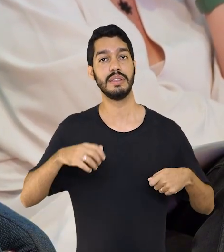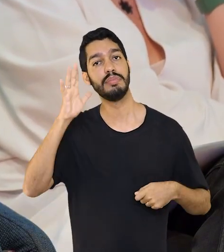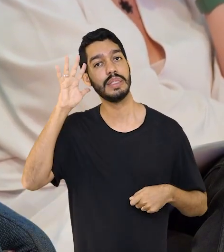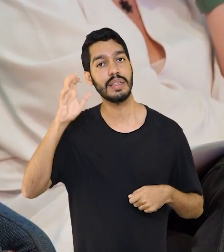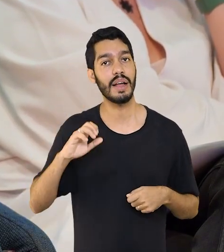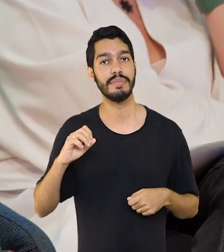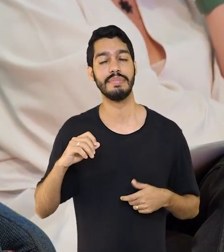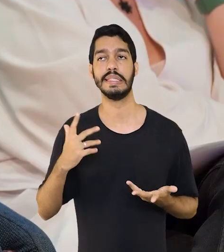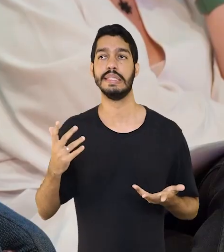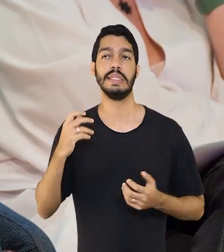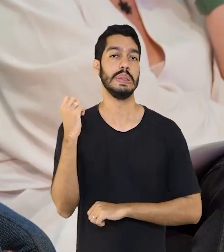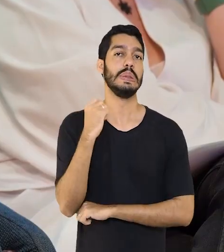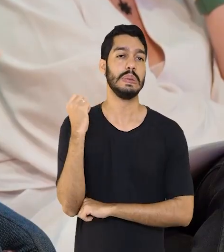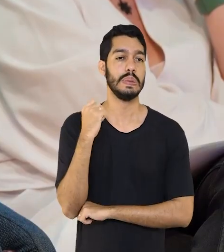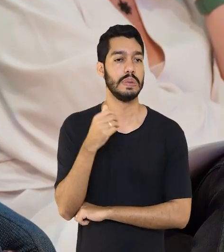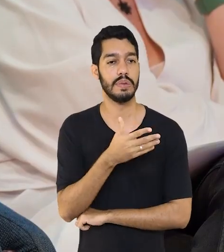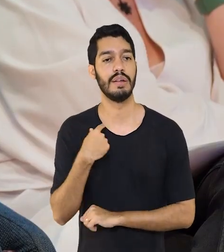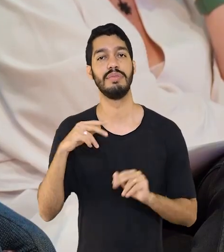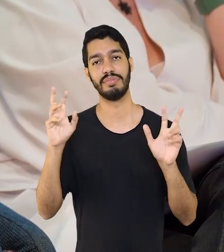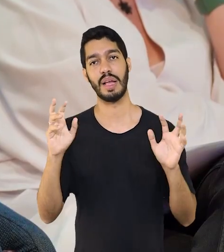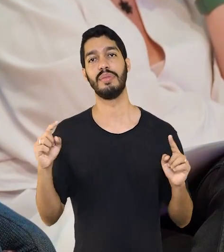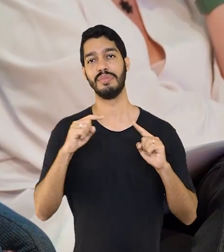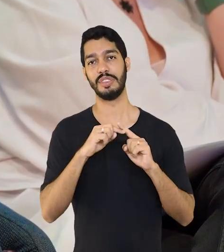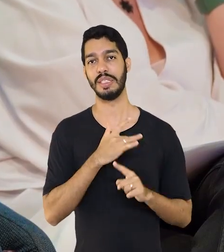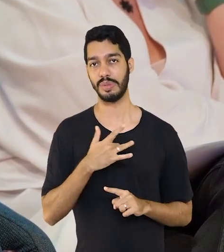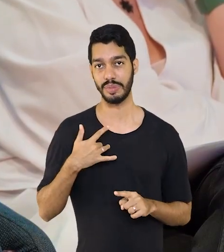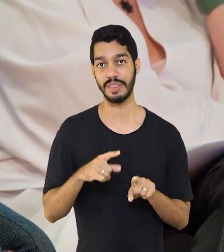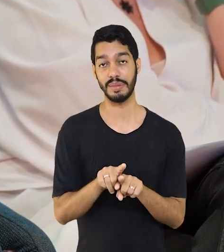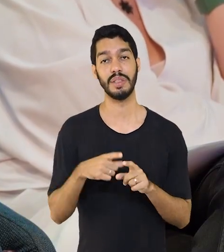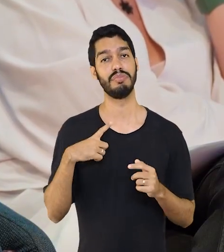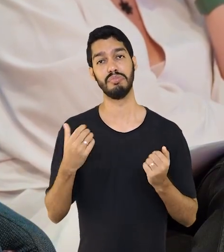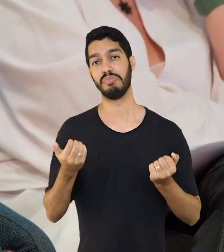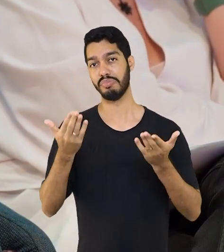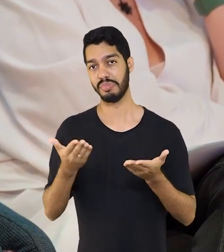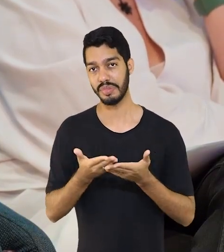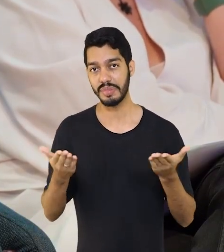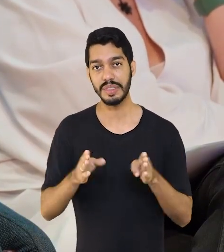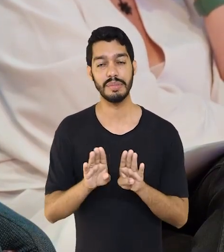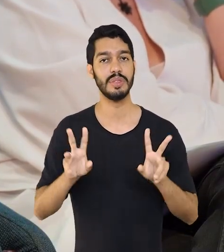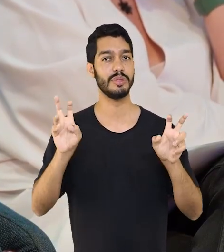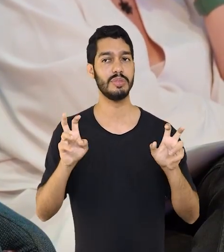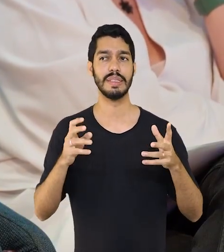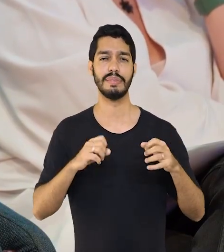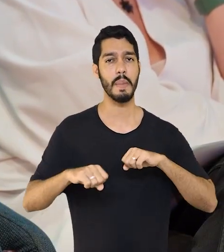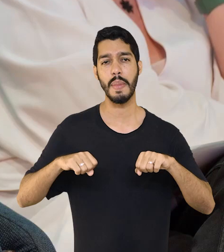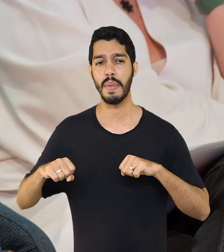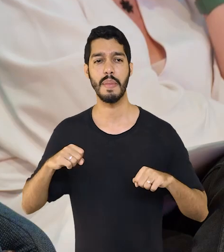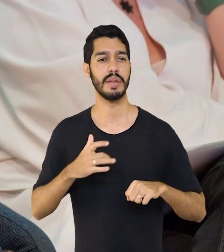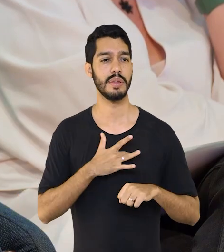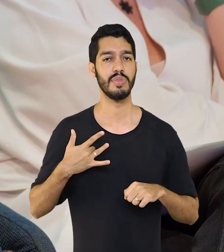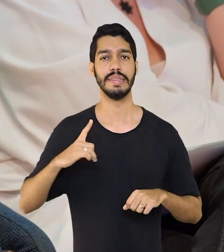que o que a gente tem que pensar é que a crise climática é uma crise de saúde também. E trazer isso para a mesa também das discussões